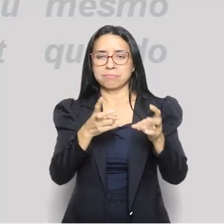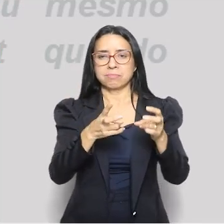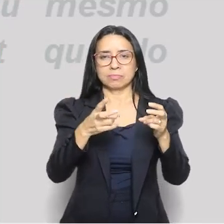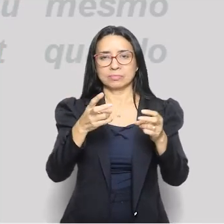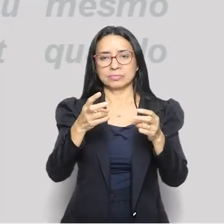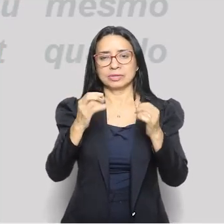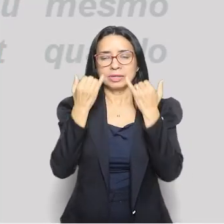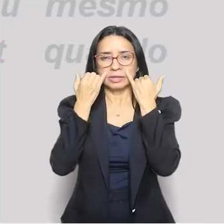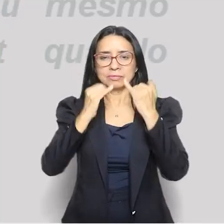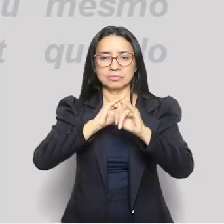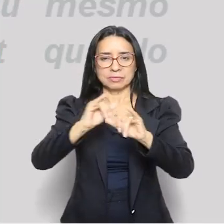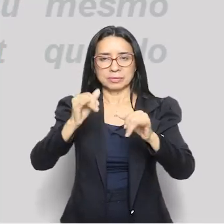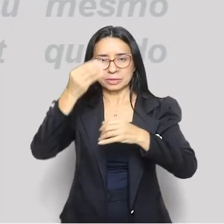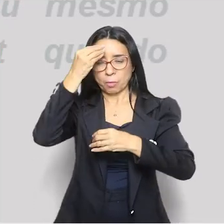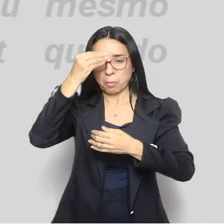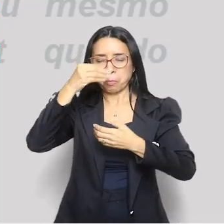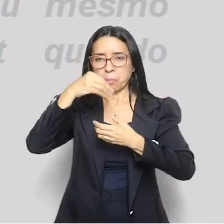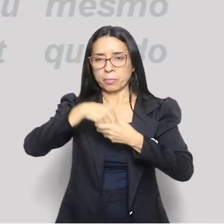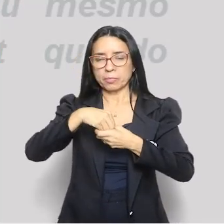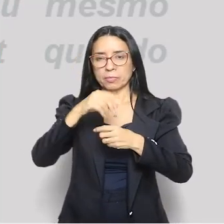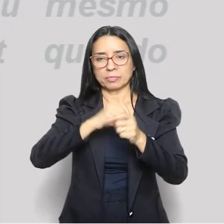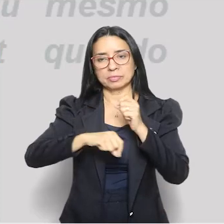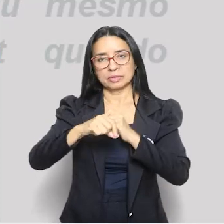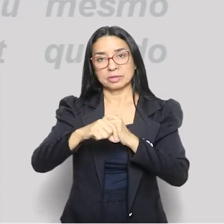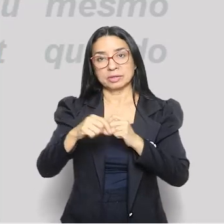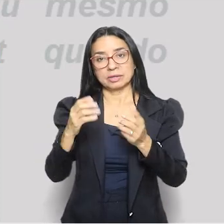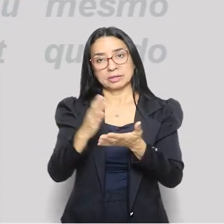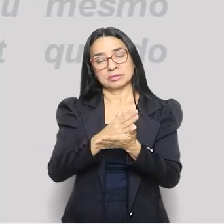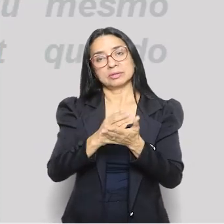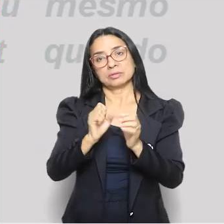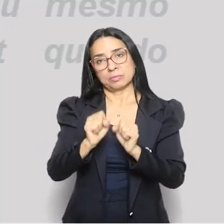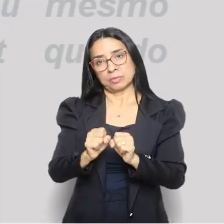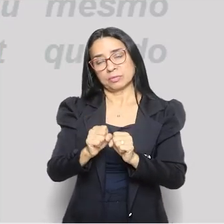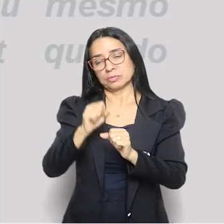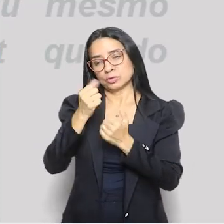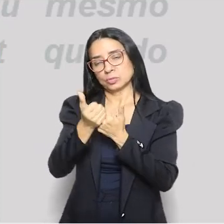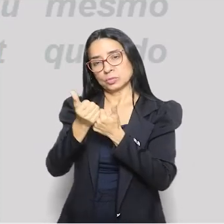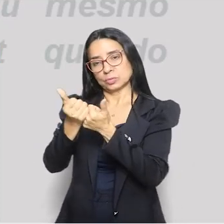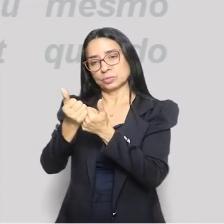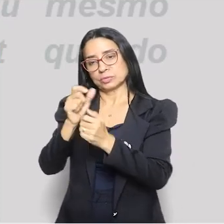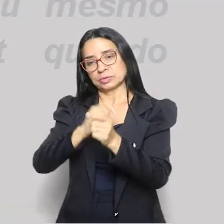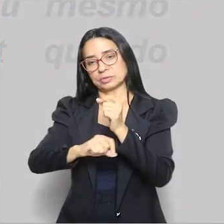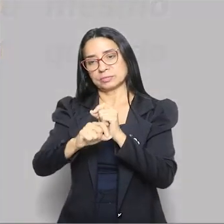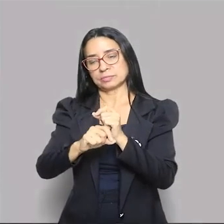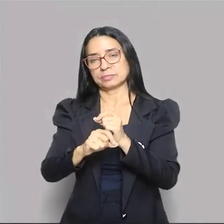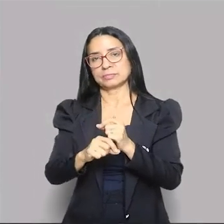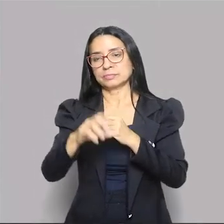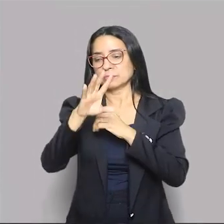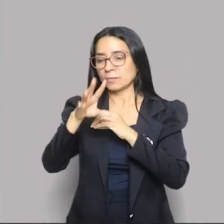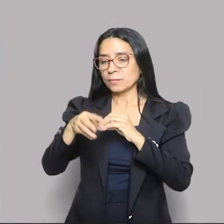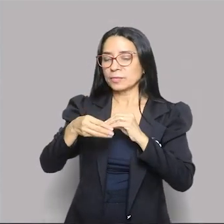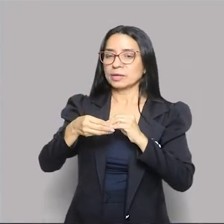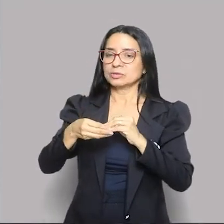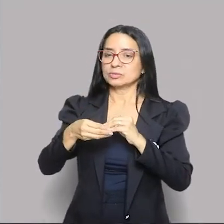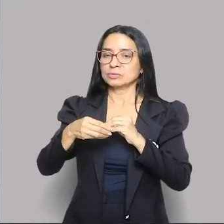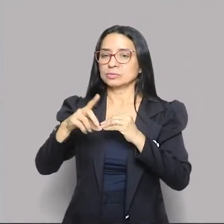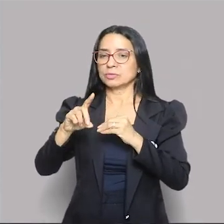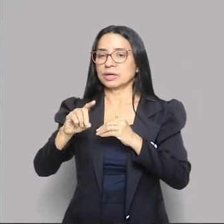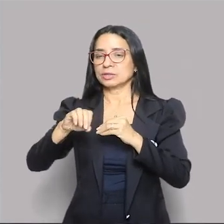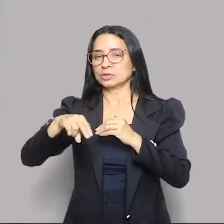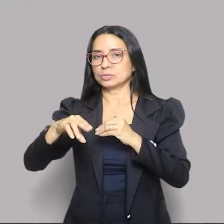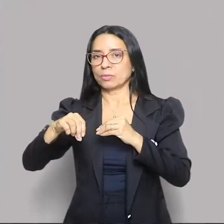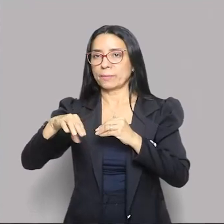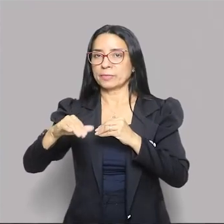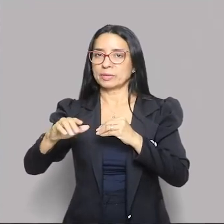se esquecer disso. Mas se isso acontecer, recorra, né, a esse adjunto esse adjunto adnominal de em